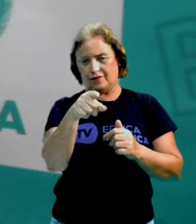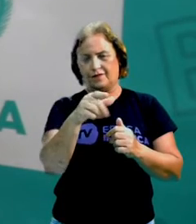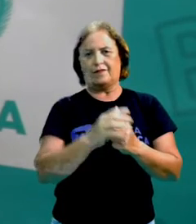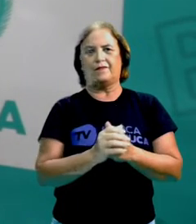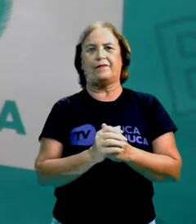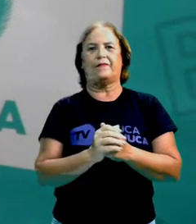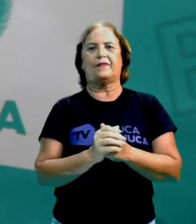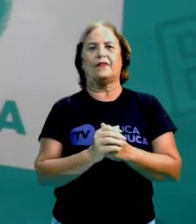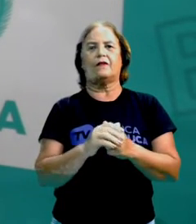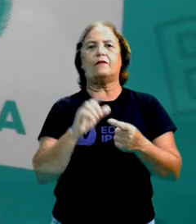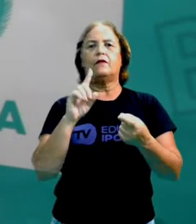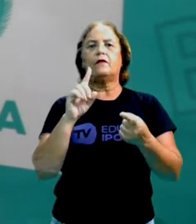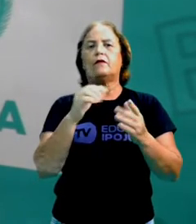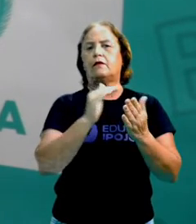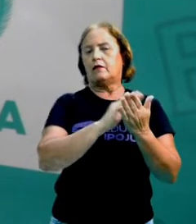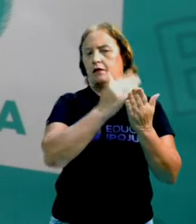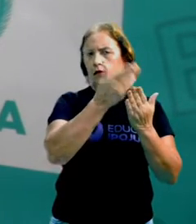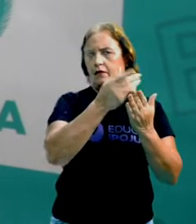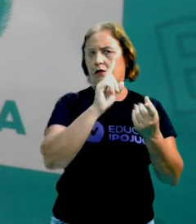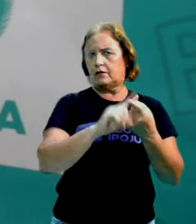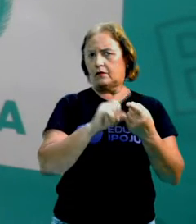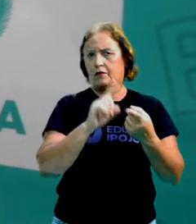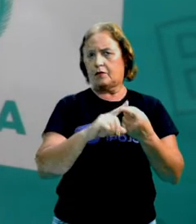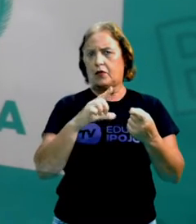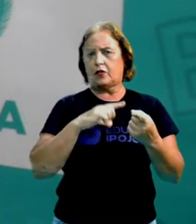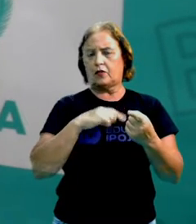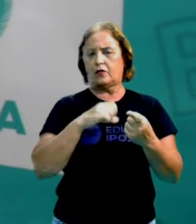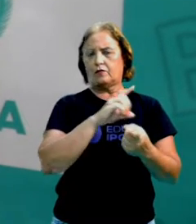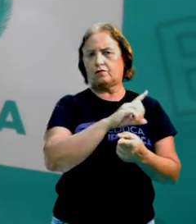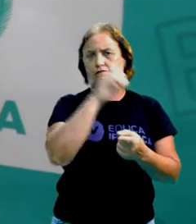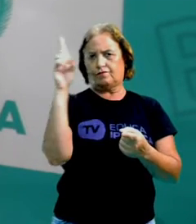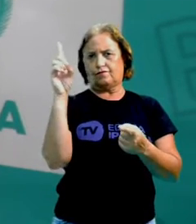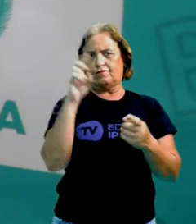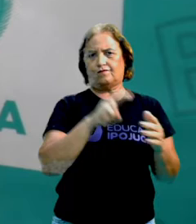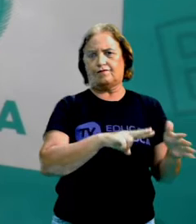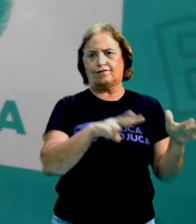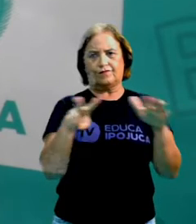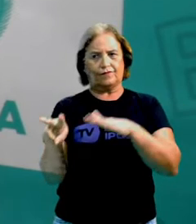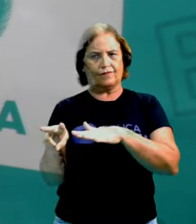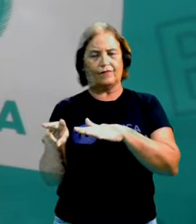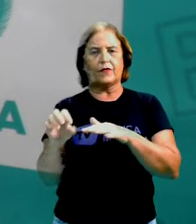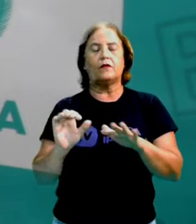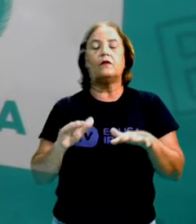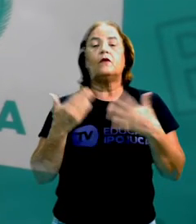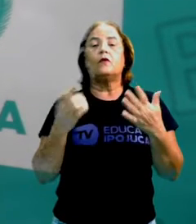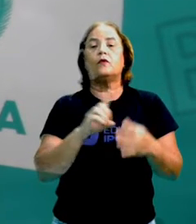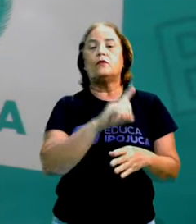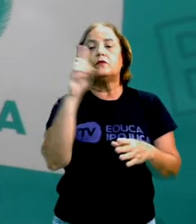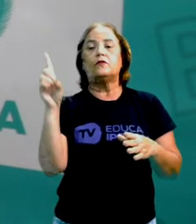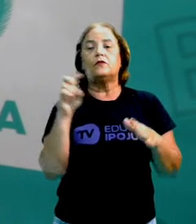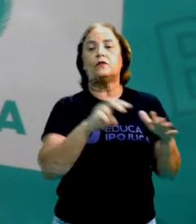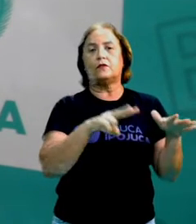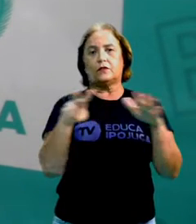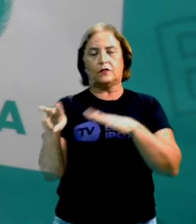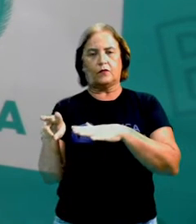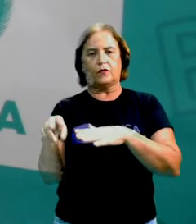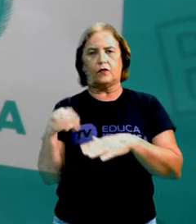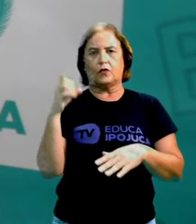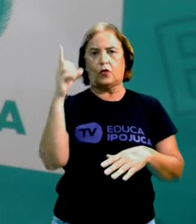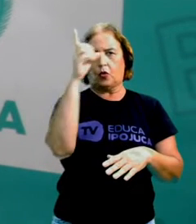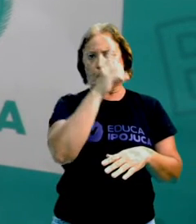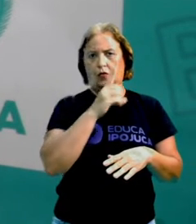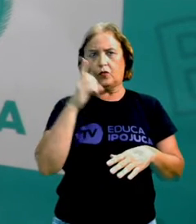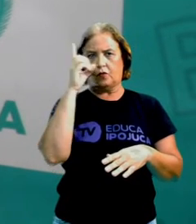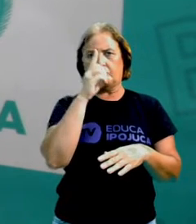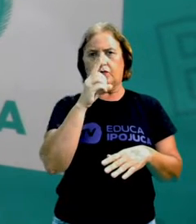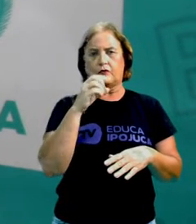e o calendário também estão os dias da semana e quais são os dias da semana domingo